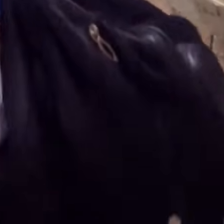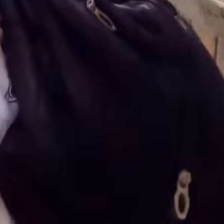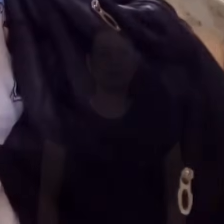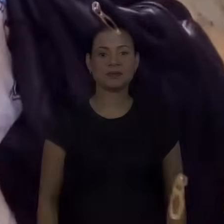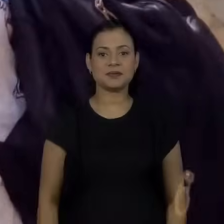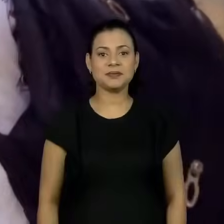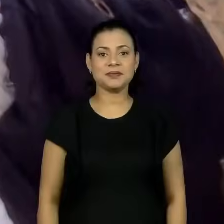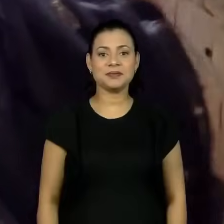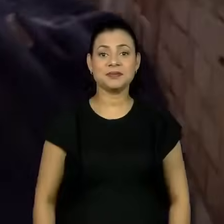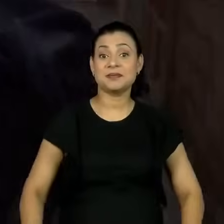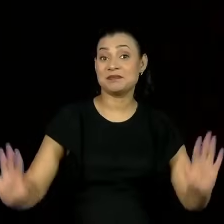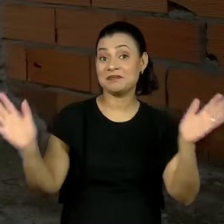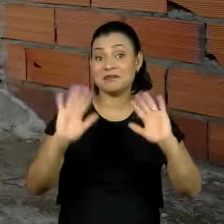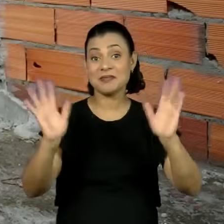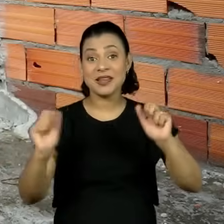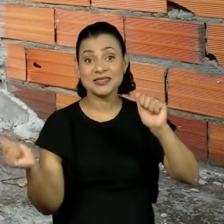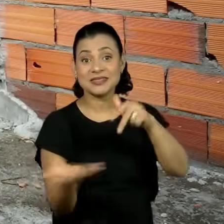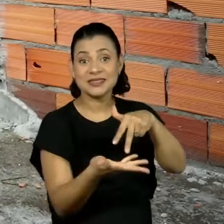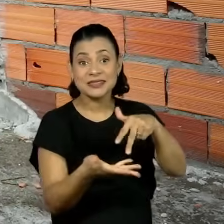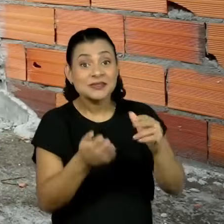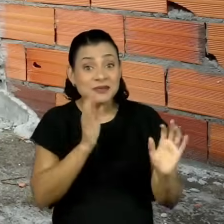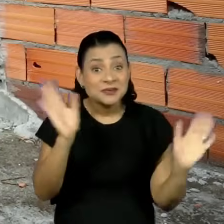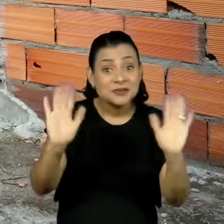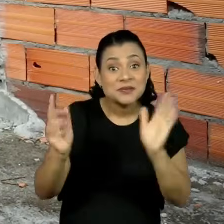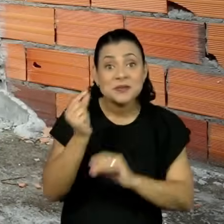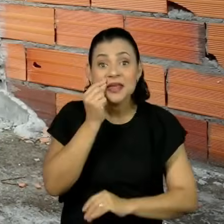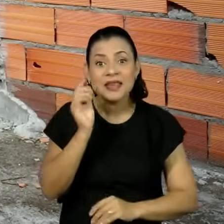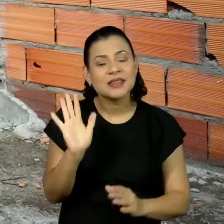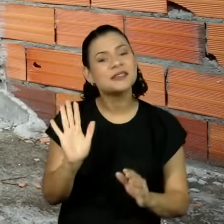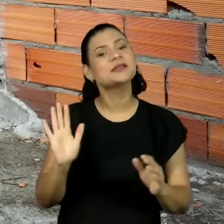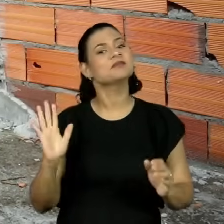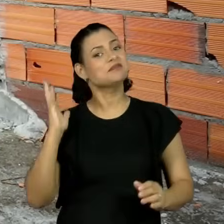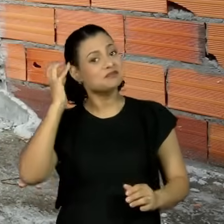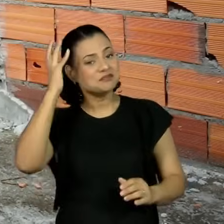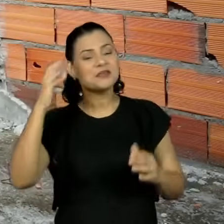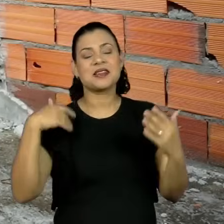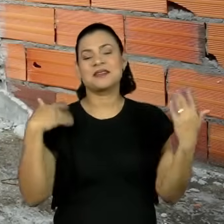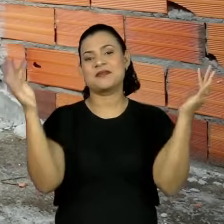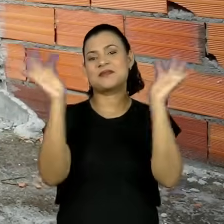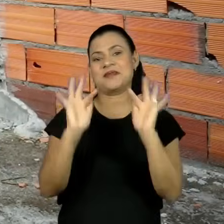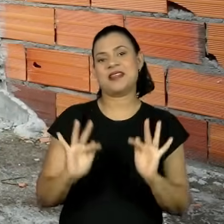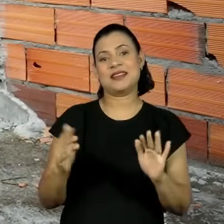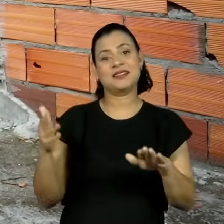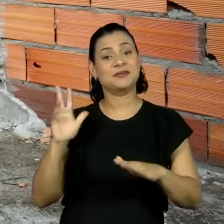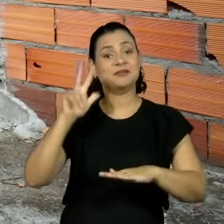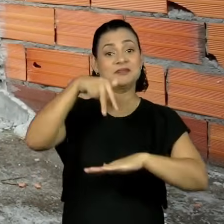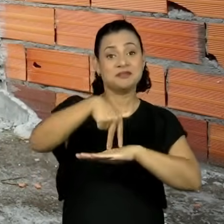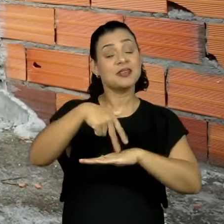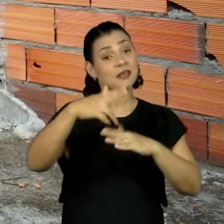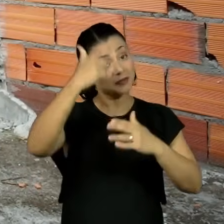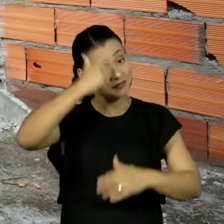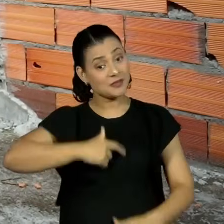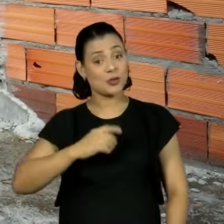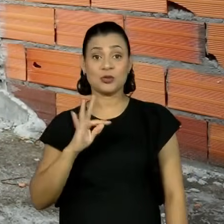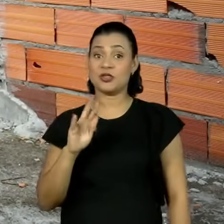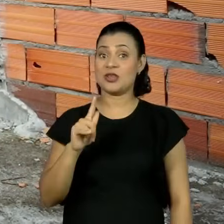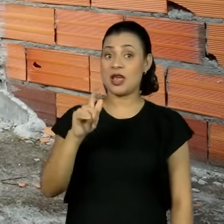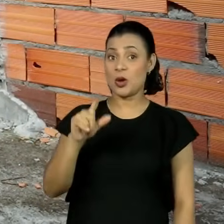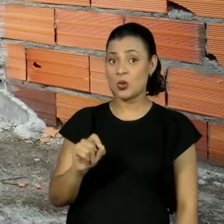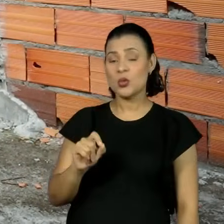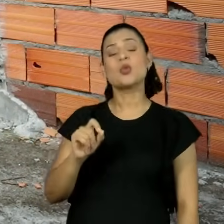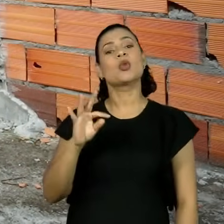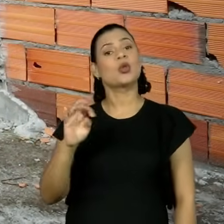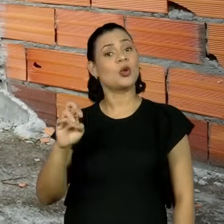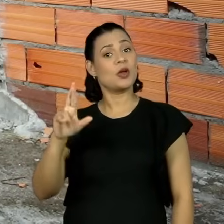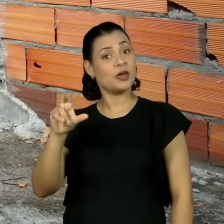Salve família, salve Estação Livre. E aí, Cris, beleza? É uma satisfação para mim estar aqui de novo. Sou o Tiago Torres, para quem não me conhece, mais conhecido como